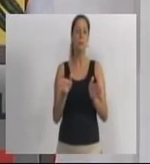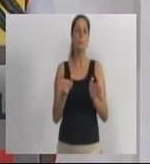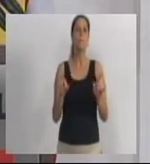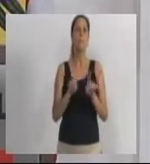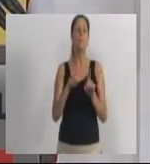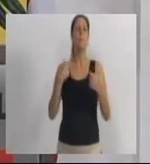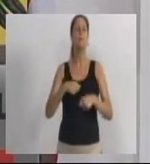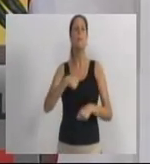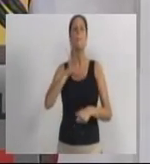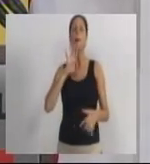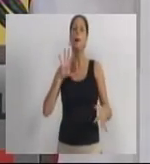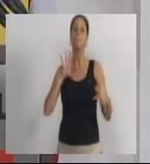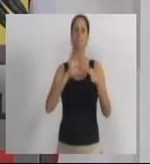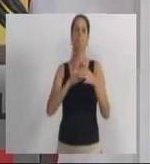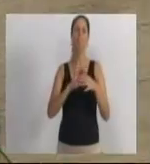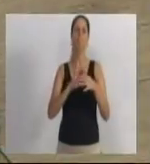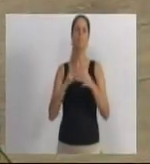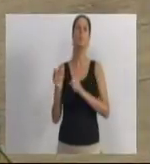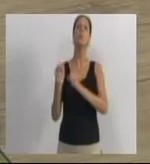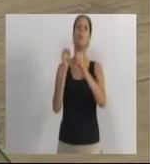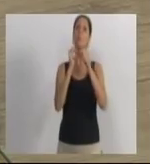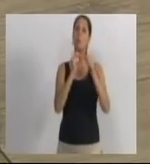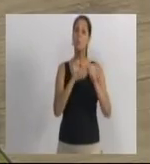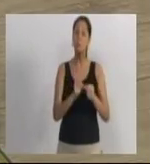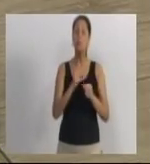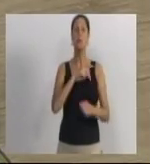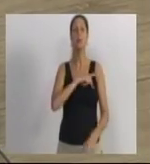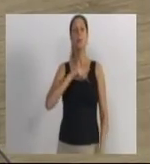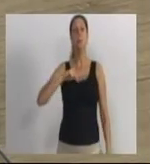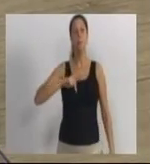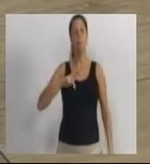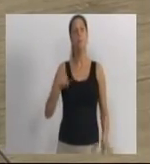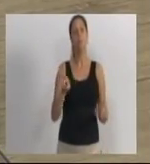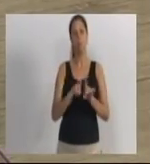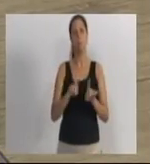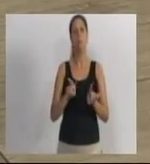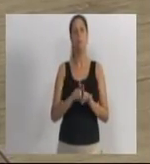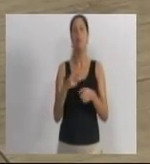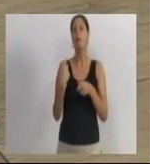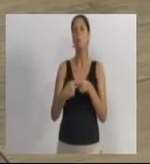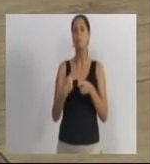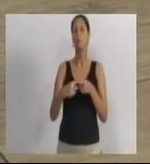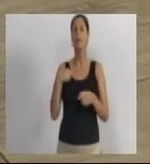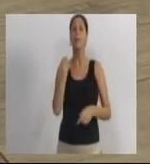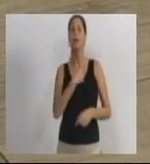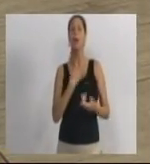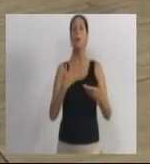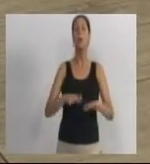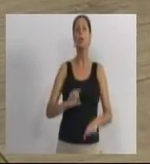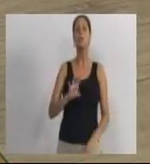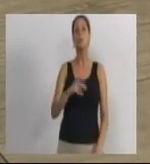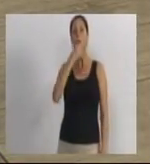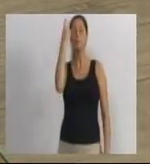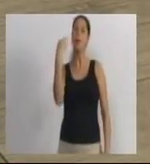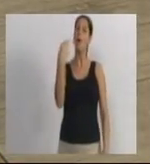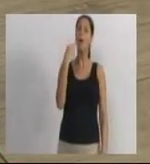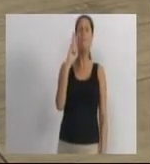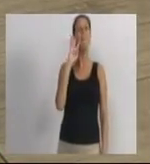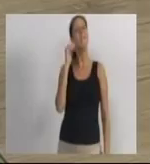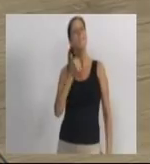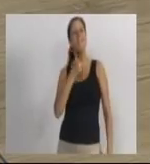mais parcerias com o poder público também. Tá? A gente não quer só assim, nossa, que legal, você tem um